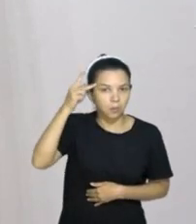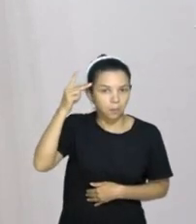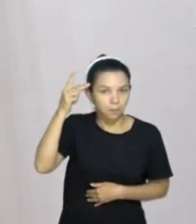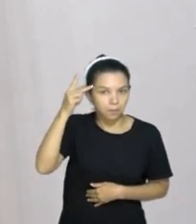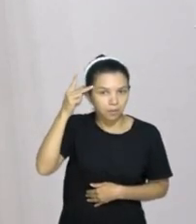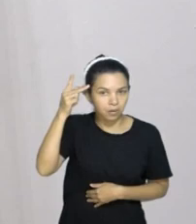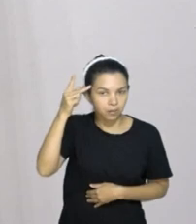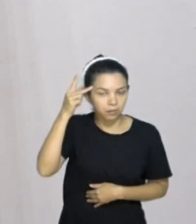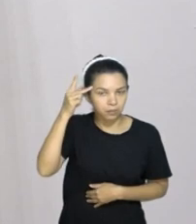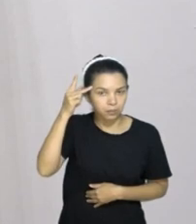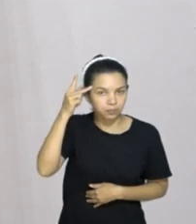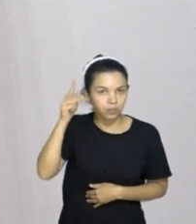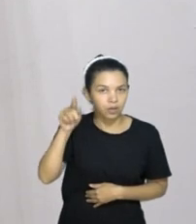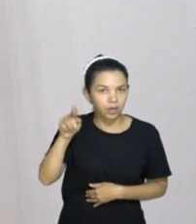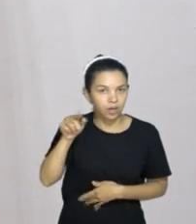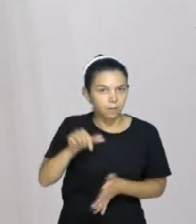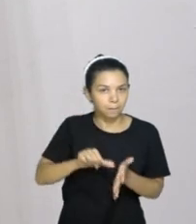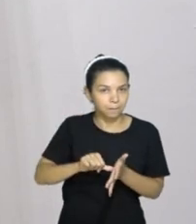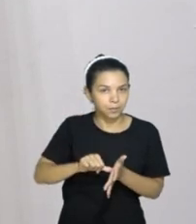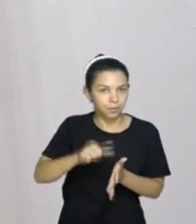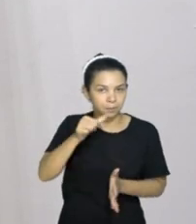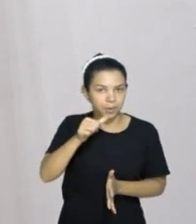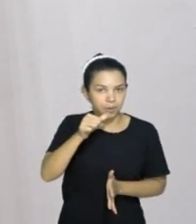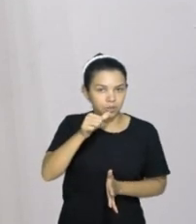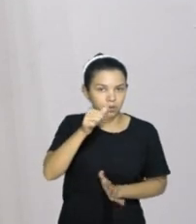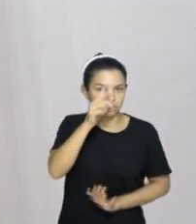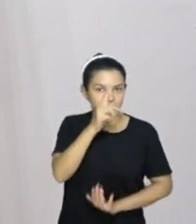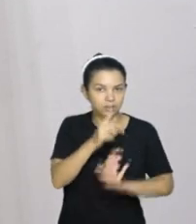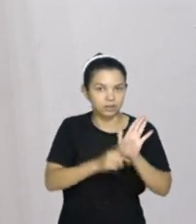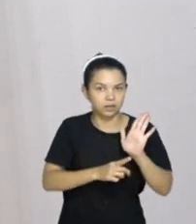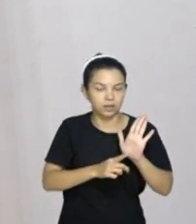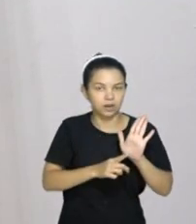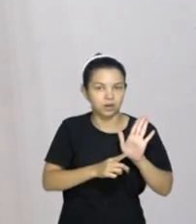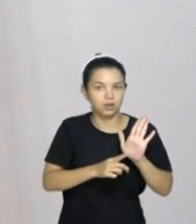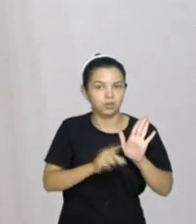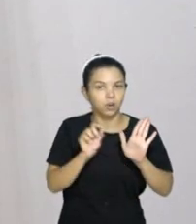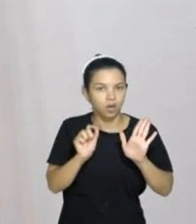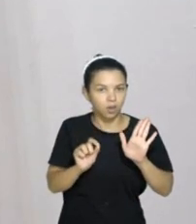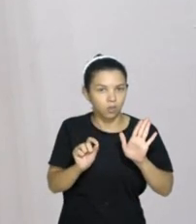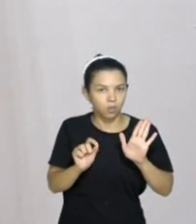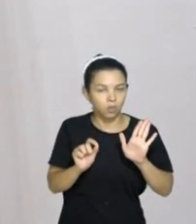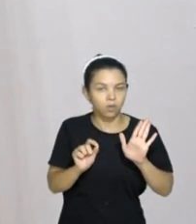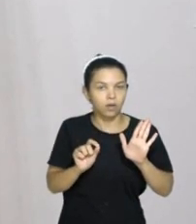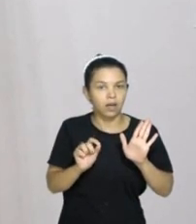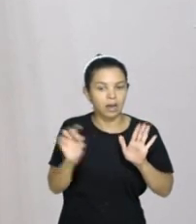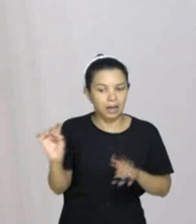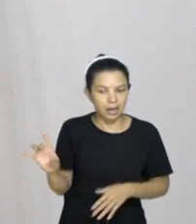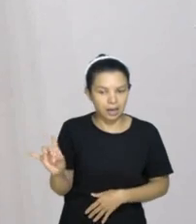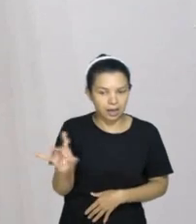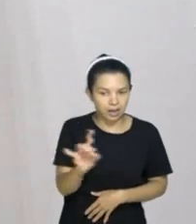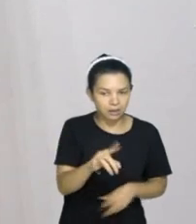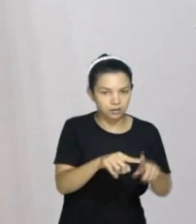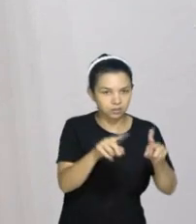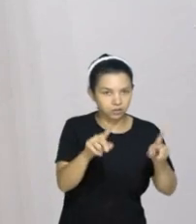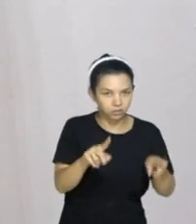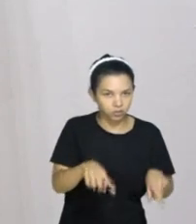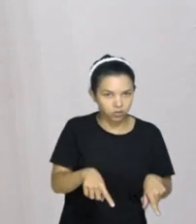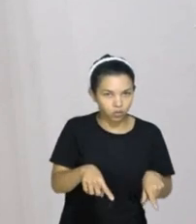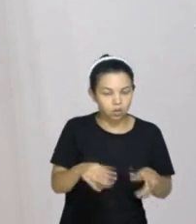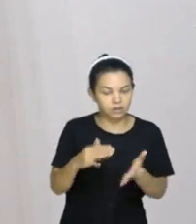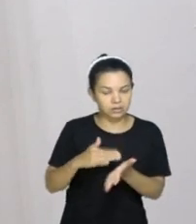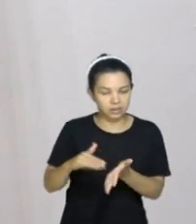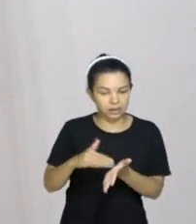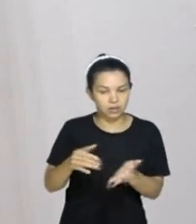que um dos primeiros decretos foi de recolocar cada servidor de novo na sua respectiva